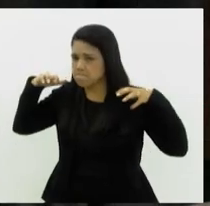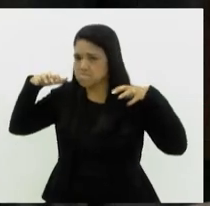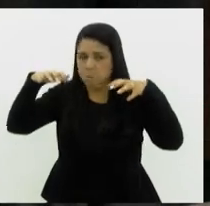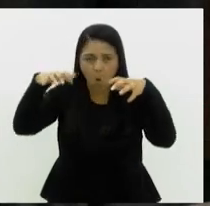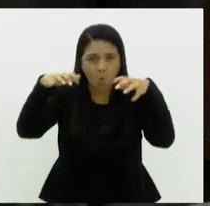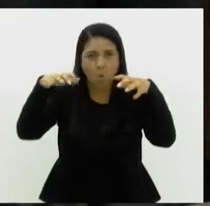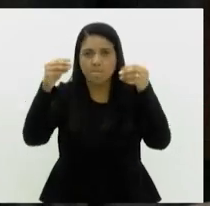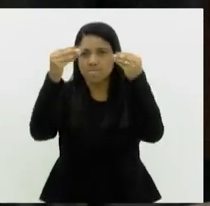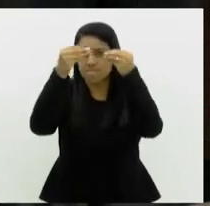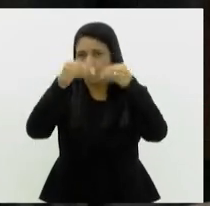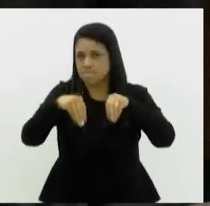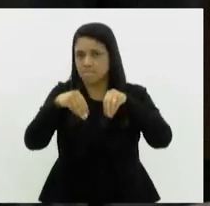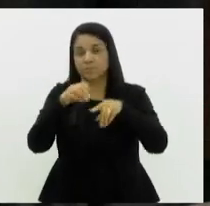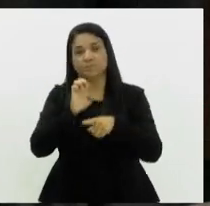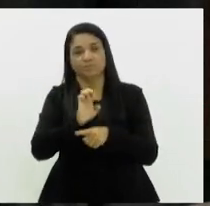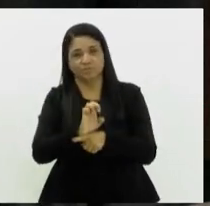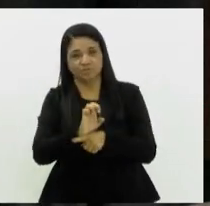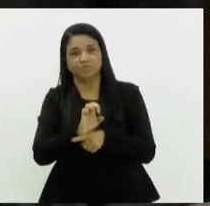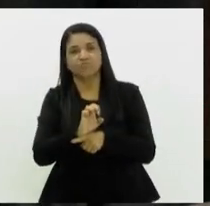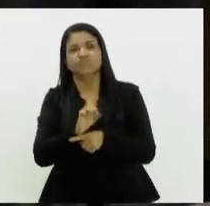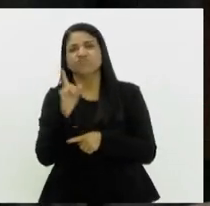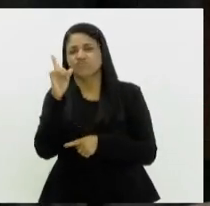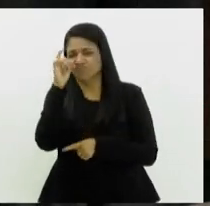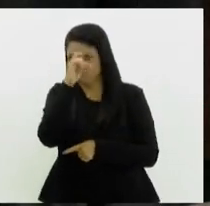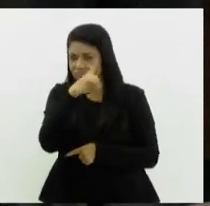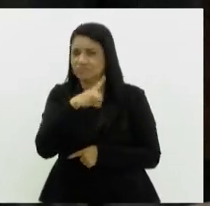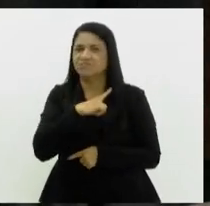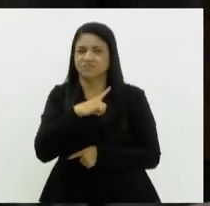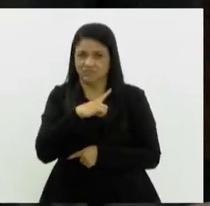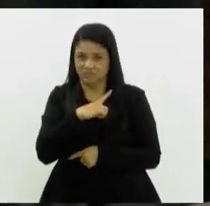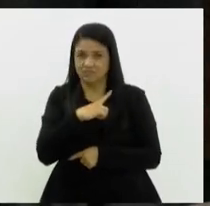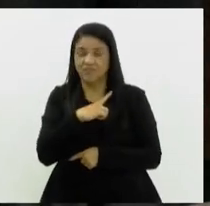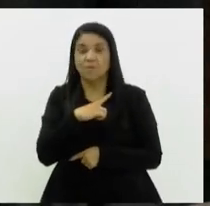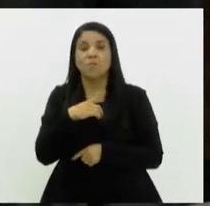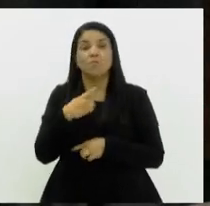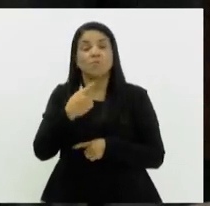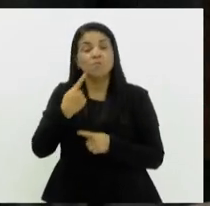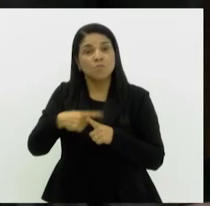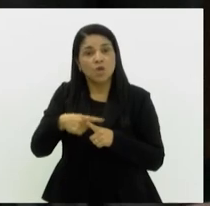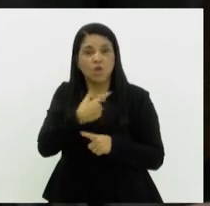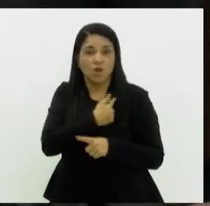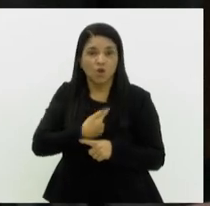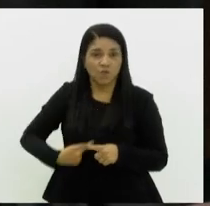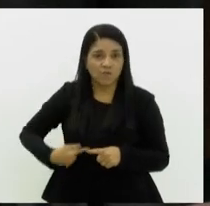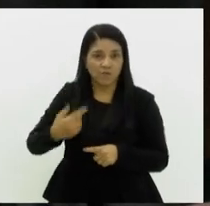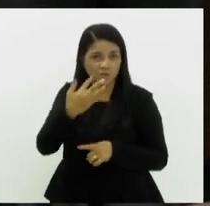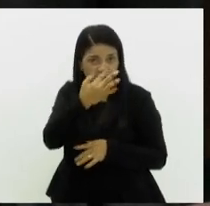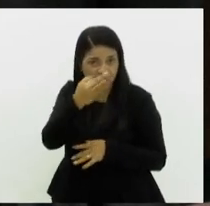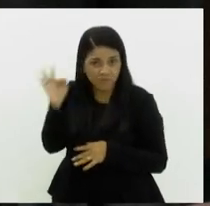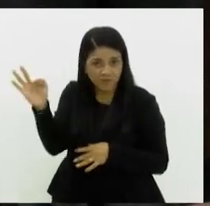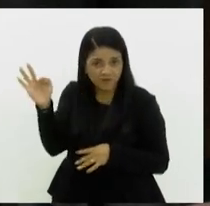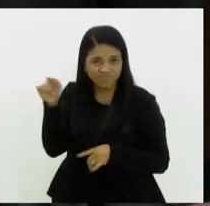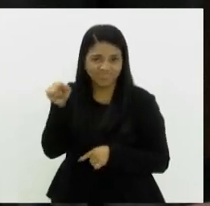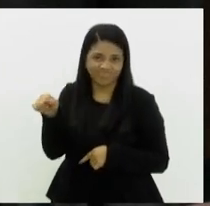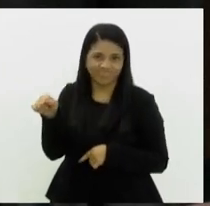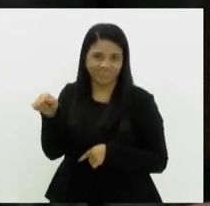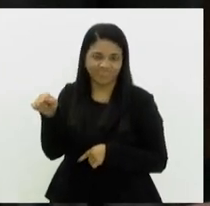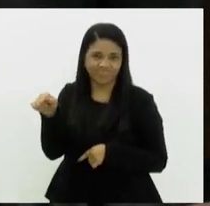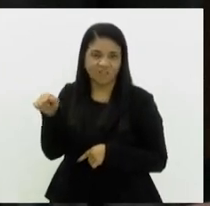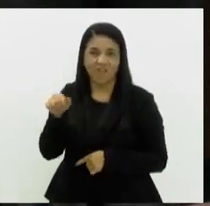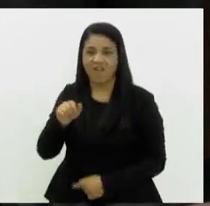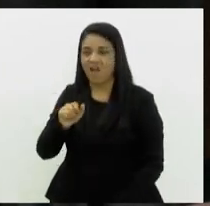estado inteiro, tem muita dificuldade de reconstrução, porque o governo federal tem, de fato, servido como